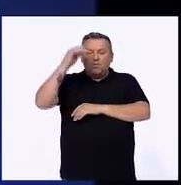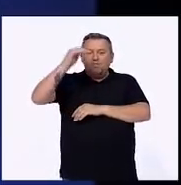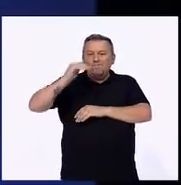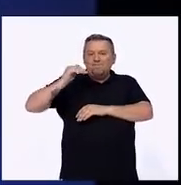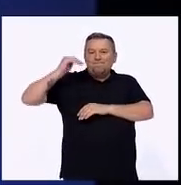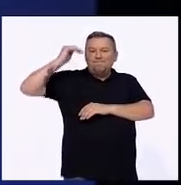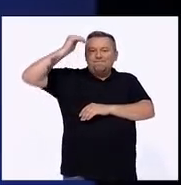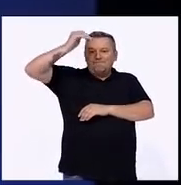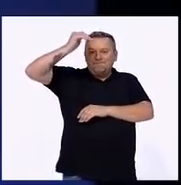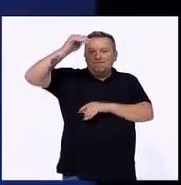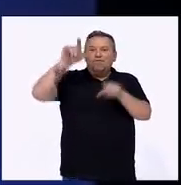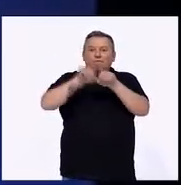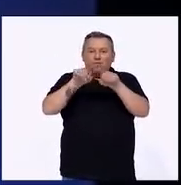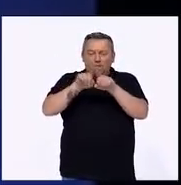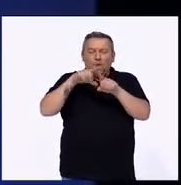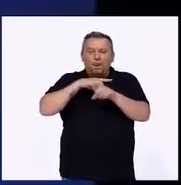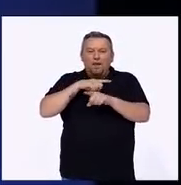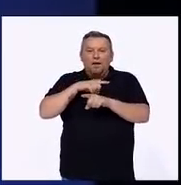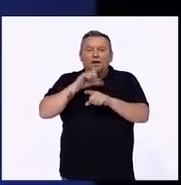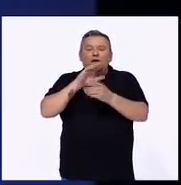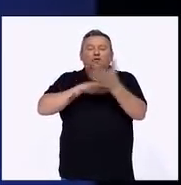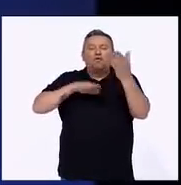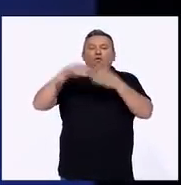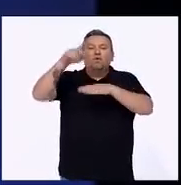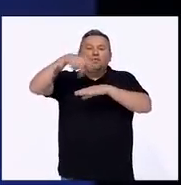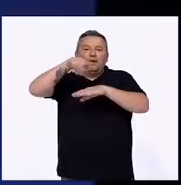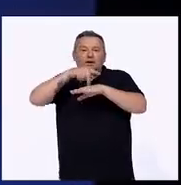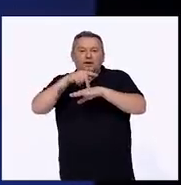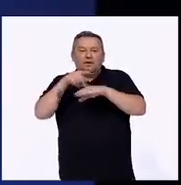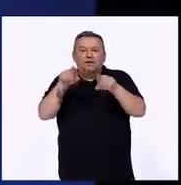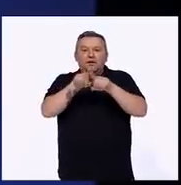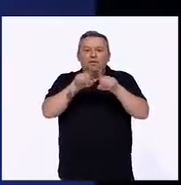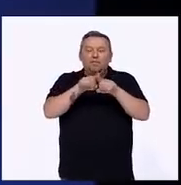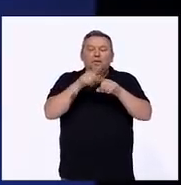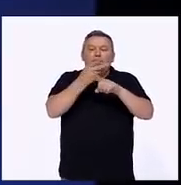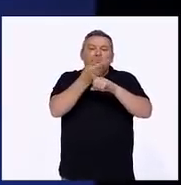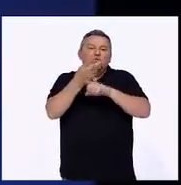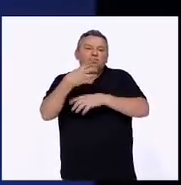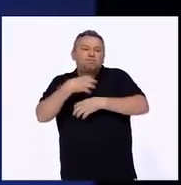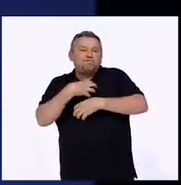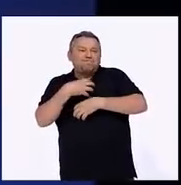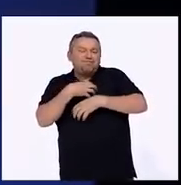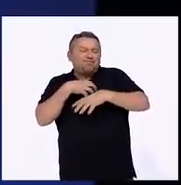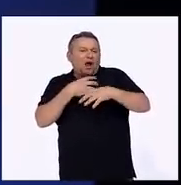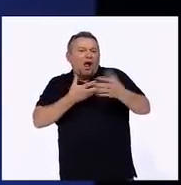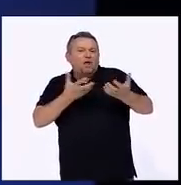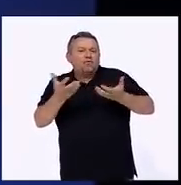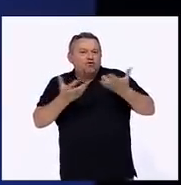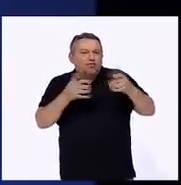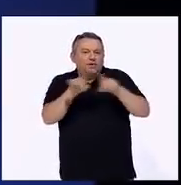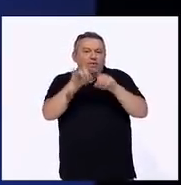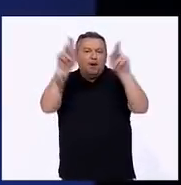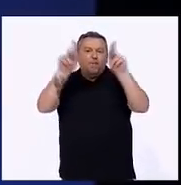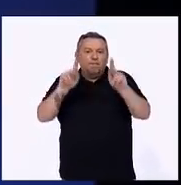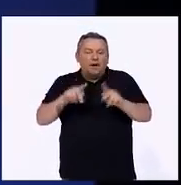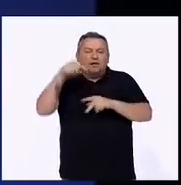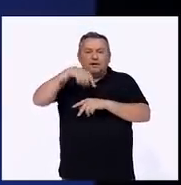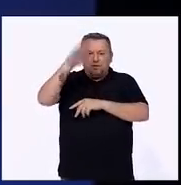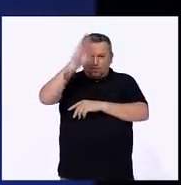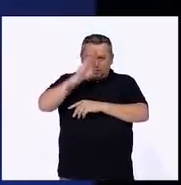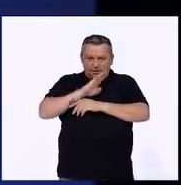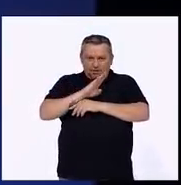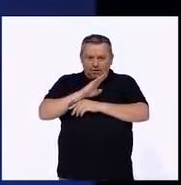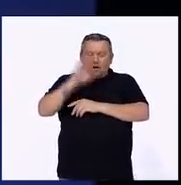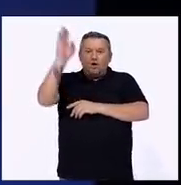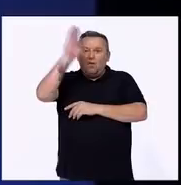respeita a soberania e a autodeterminação dos outros países, e buscar de forma muito ativa a paz na nossa região. Ao Brasil